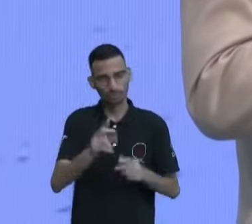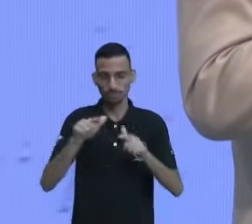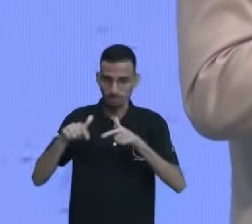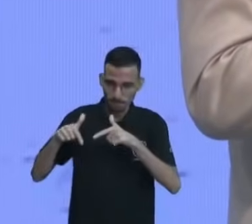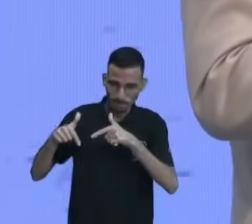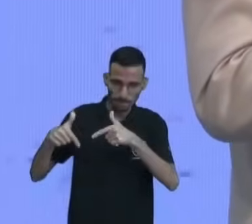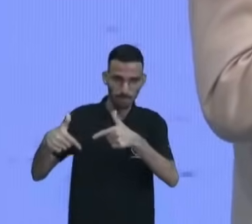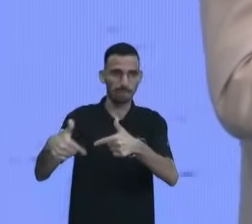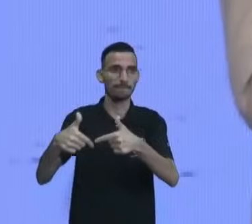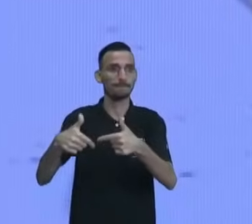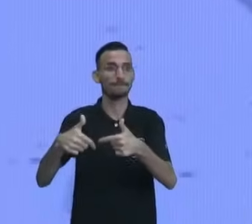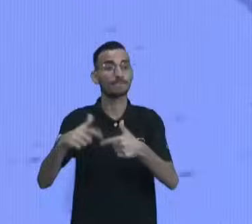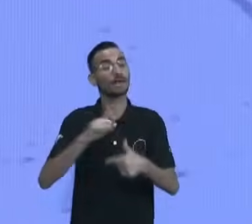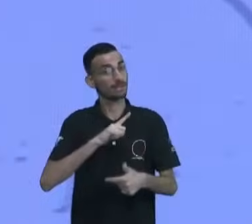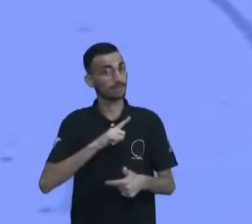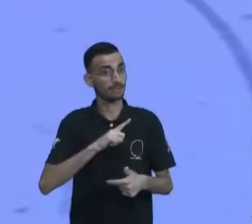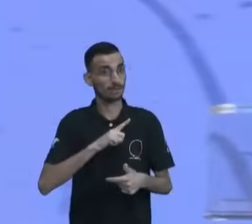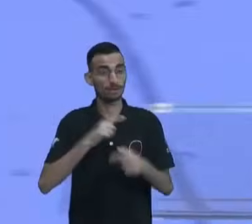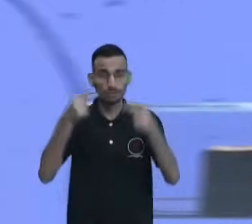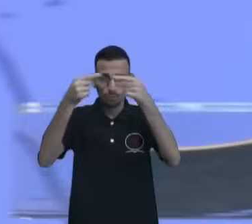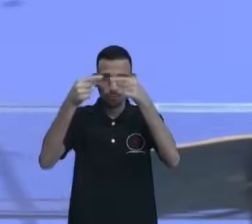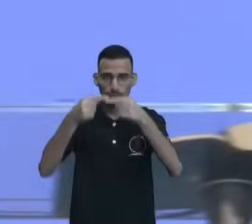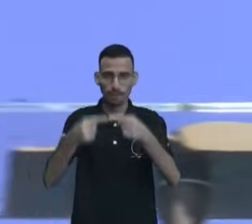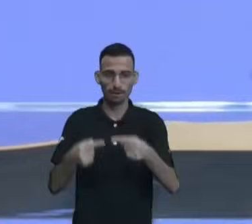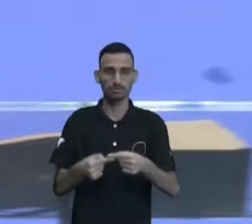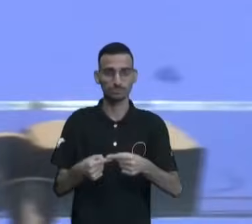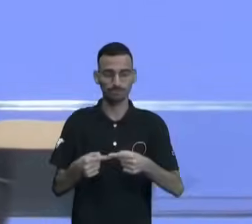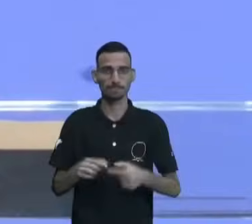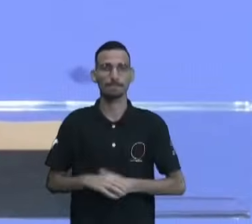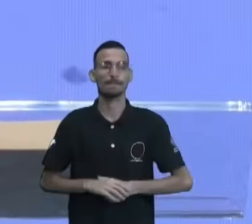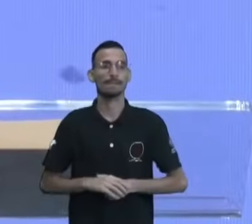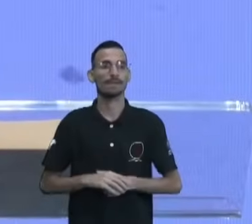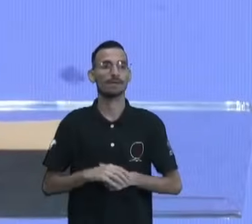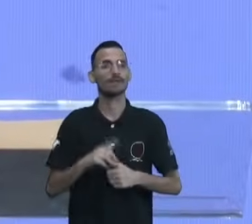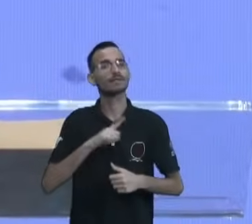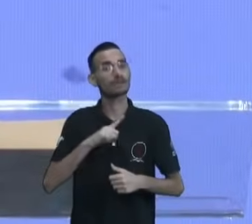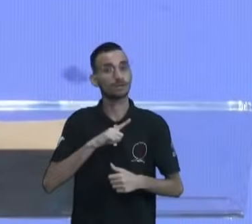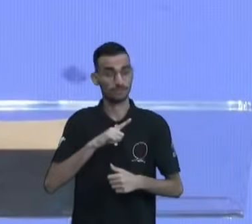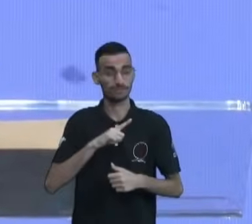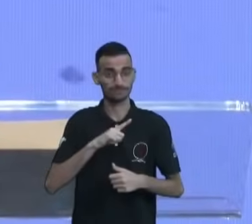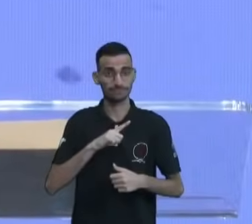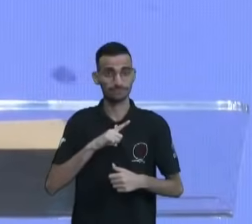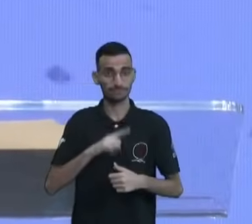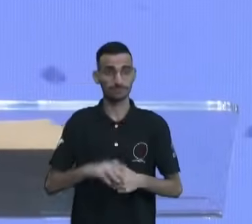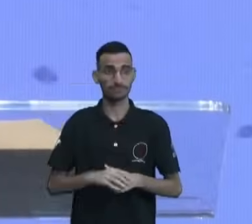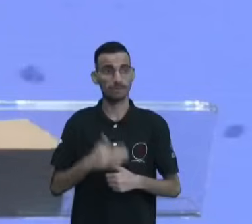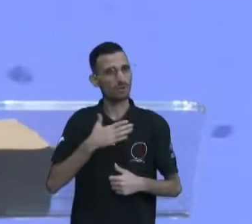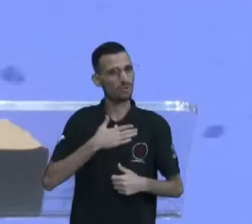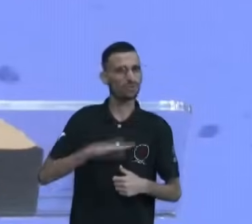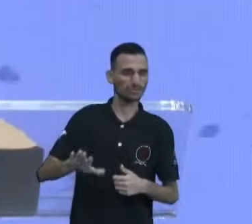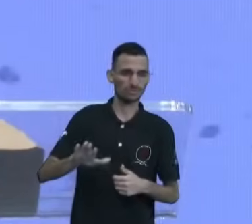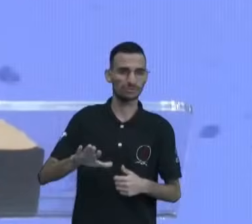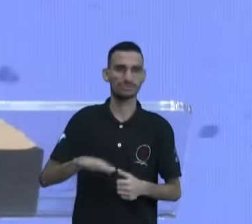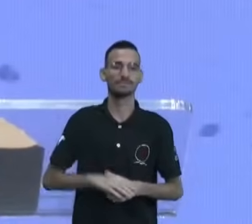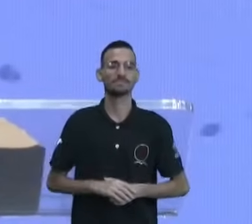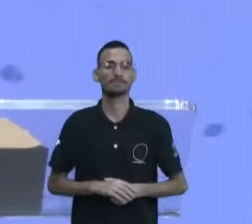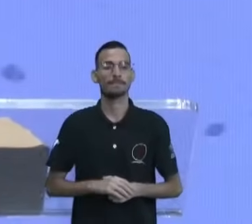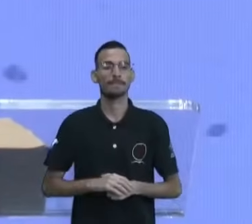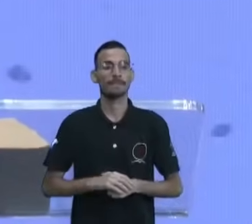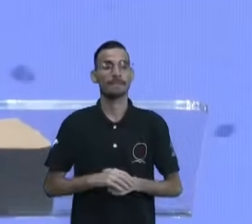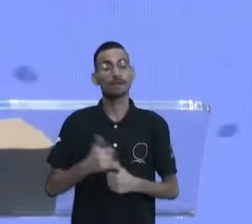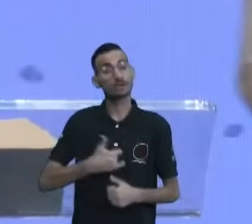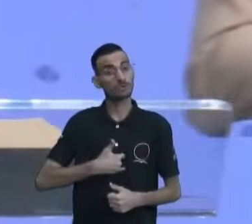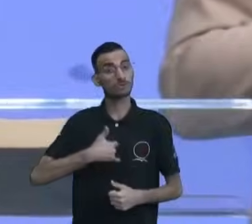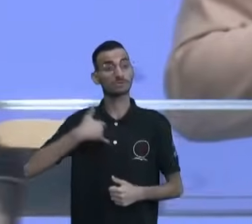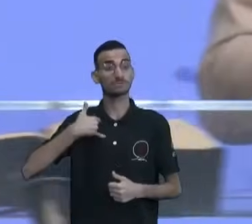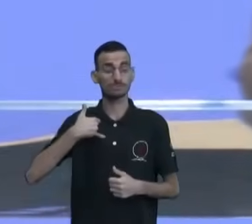soberba minha gente tem uma coisa que Deus não suporta o homem Soberbo Provérbios 16 diz